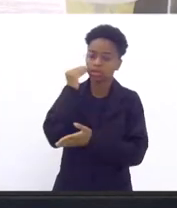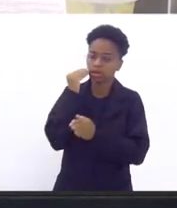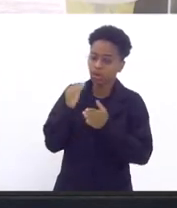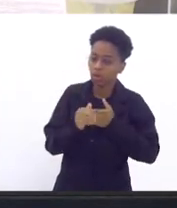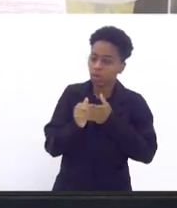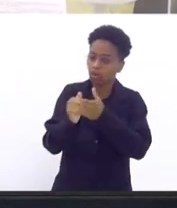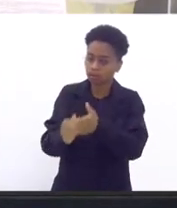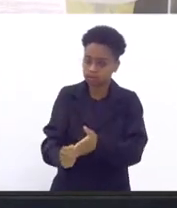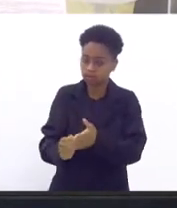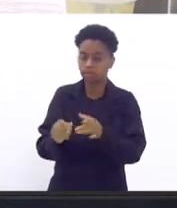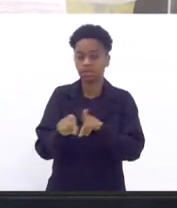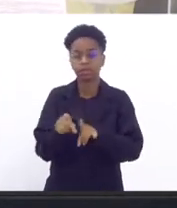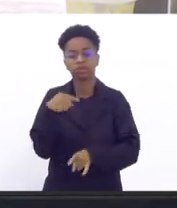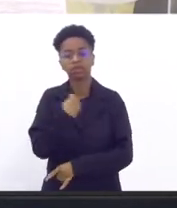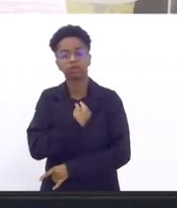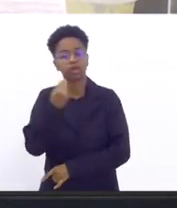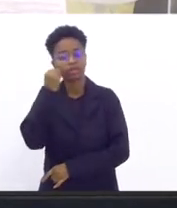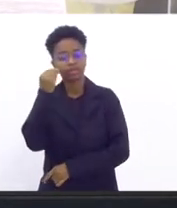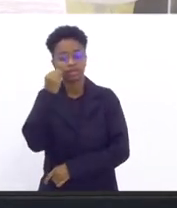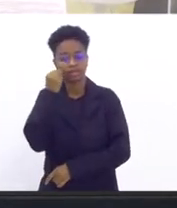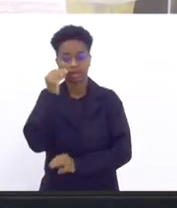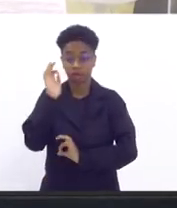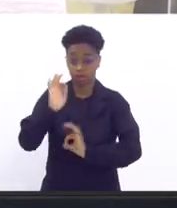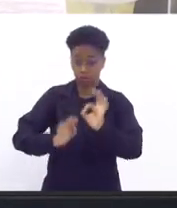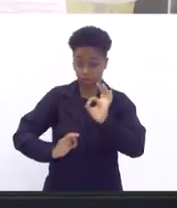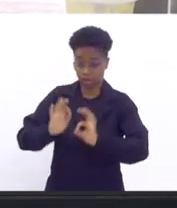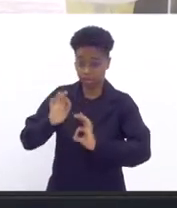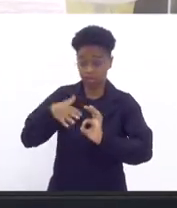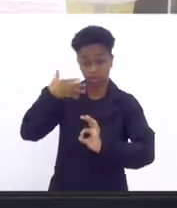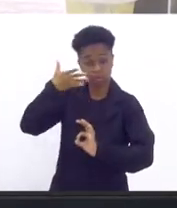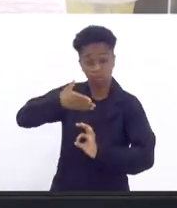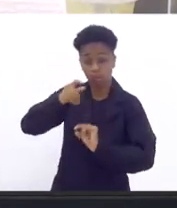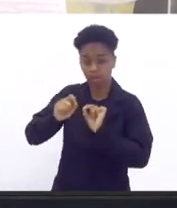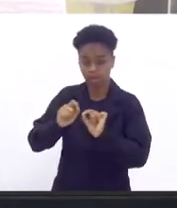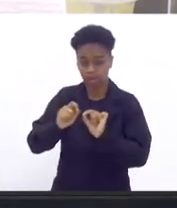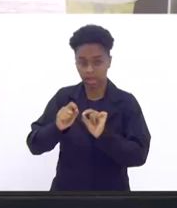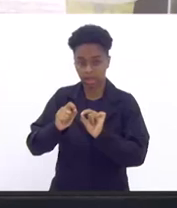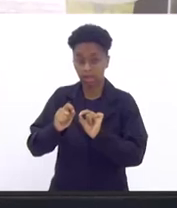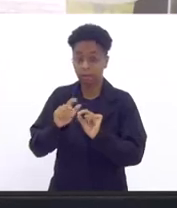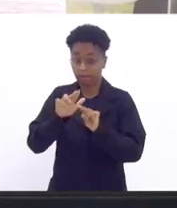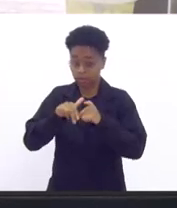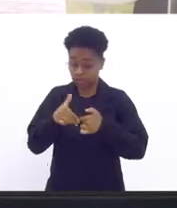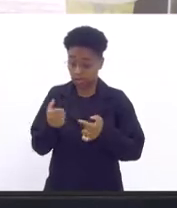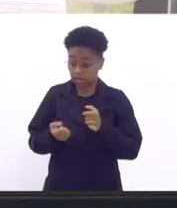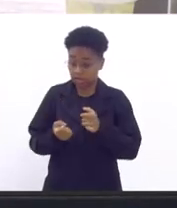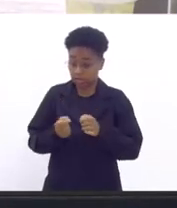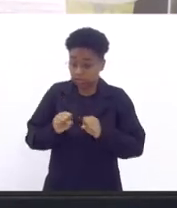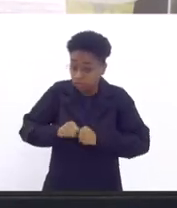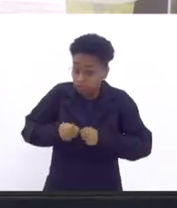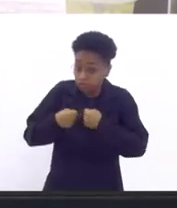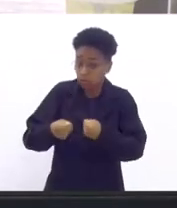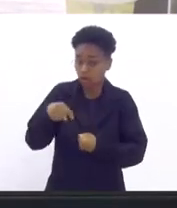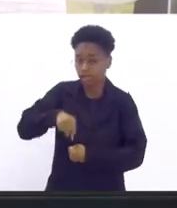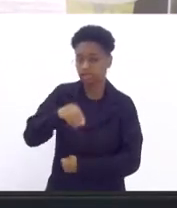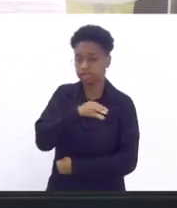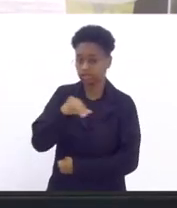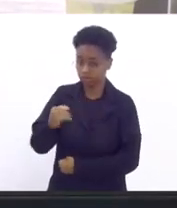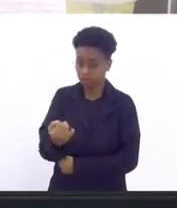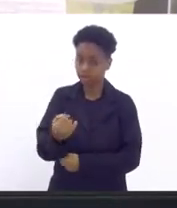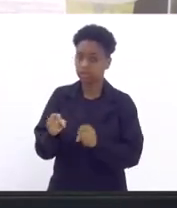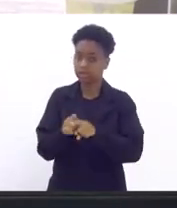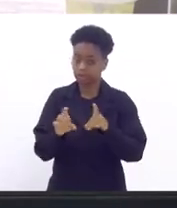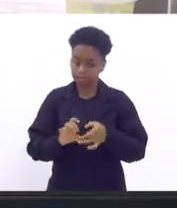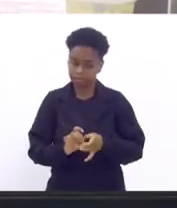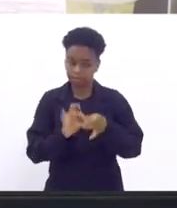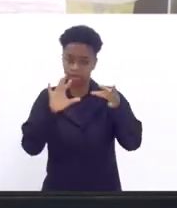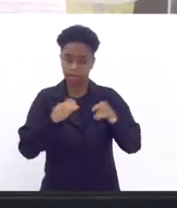conduzido a gente tentar construir uma fala de que a partir do esforço Da ccj Da liberação do plenário temos um instrumento para